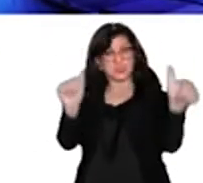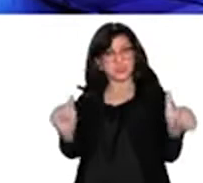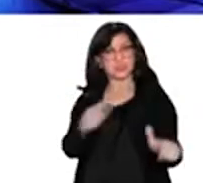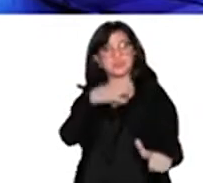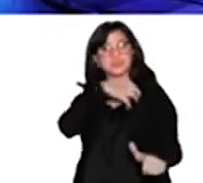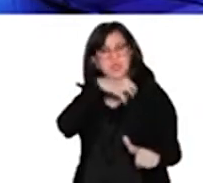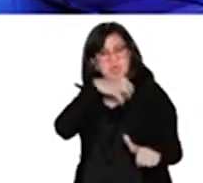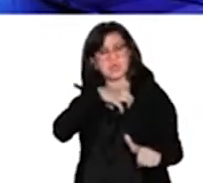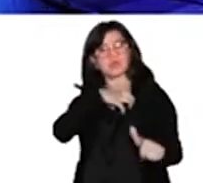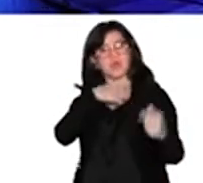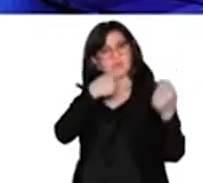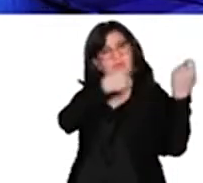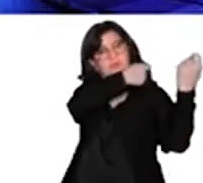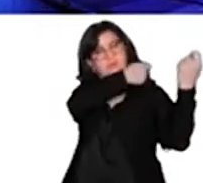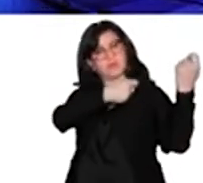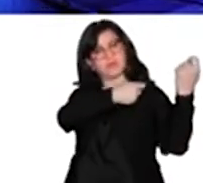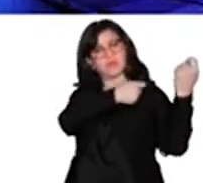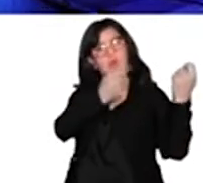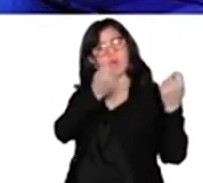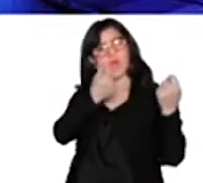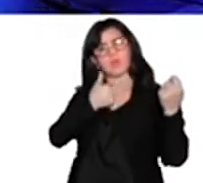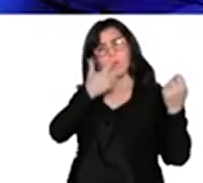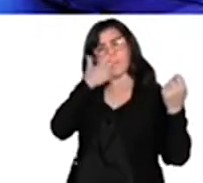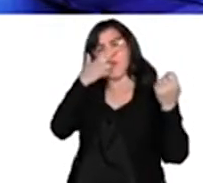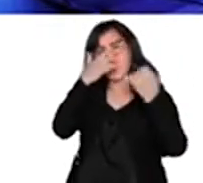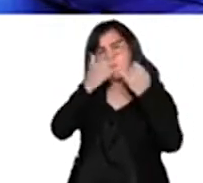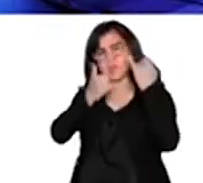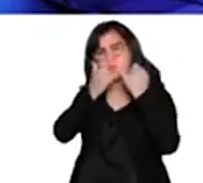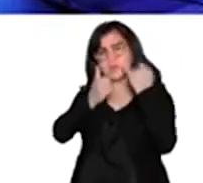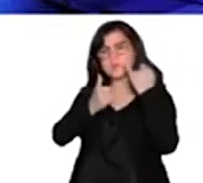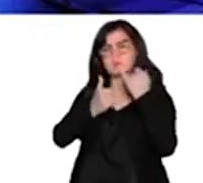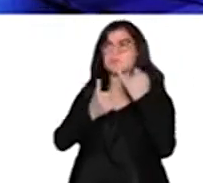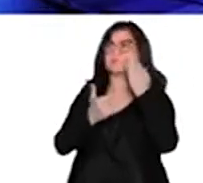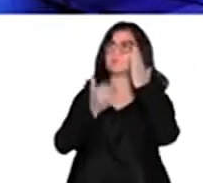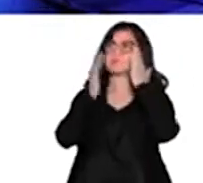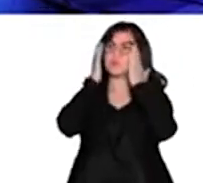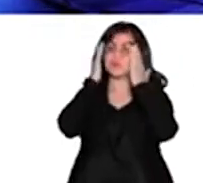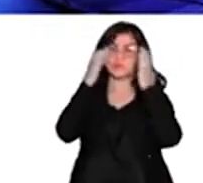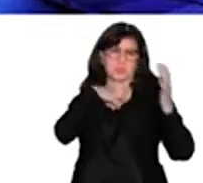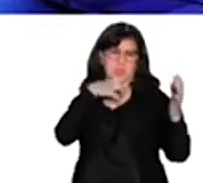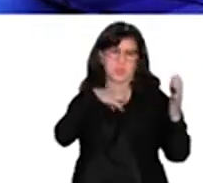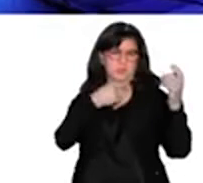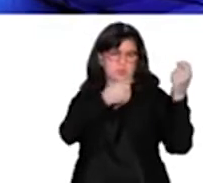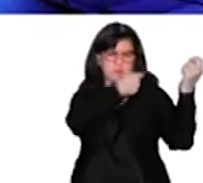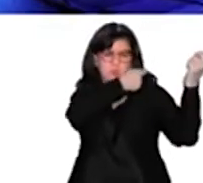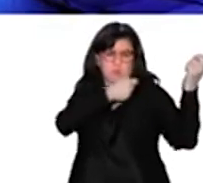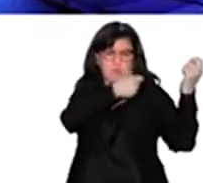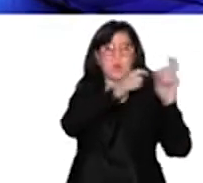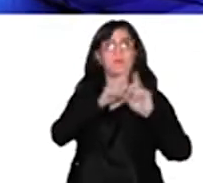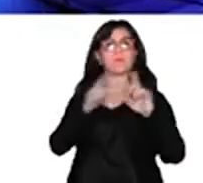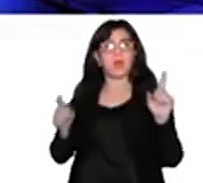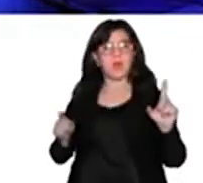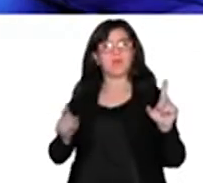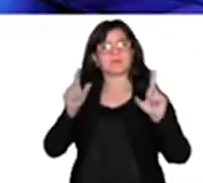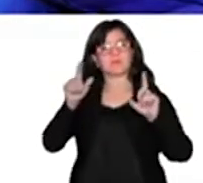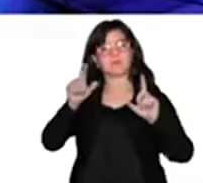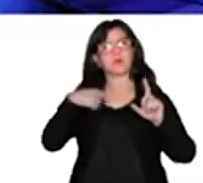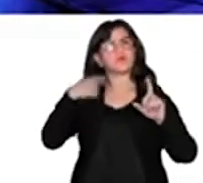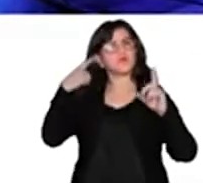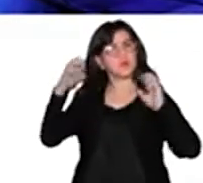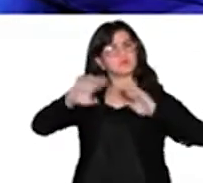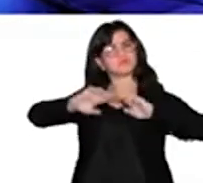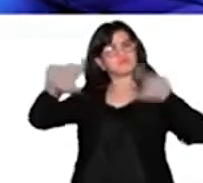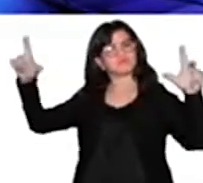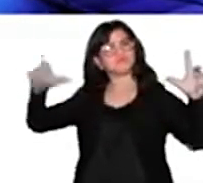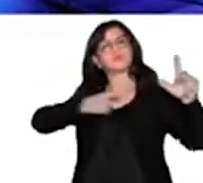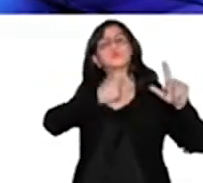tocada de uma forma bem parecida, igual, assim, no geral, mas ela tem um som bem mais